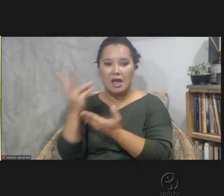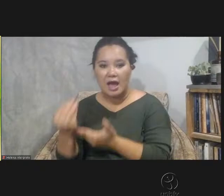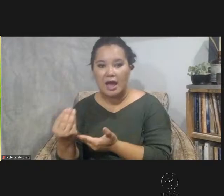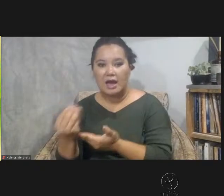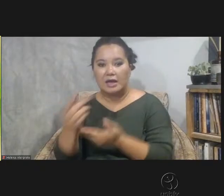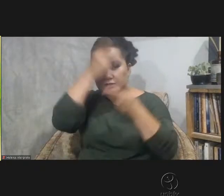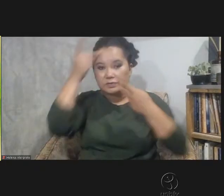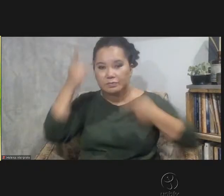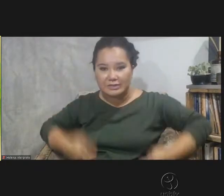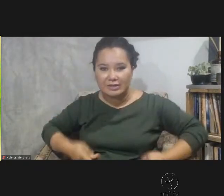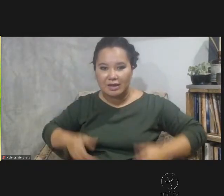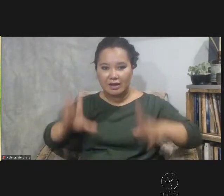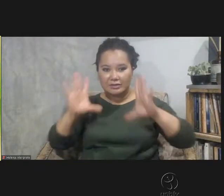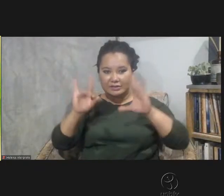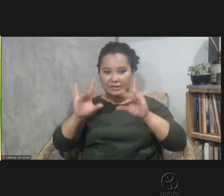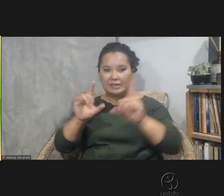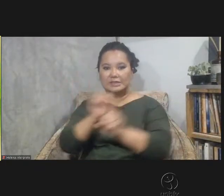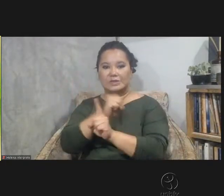sociais.